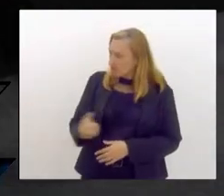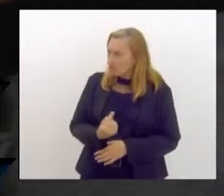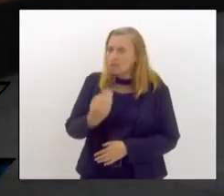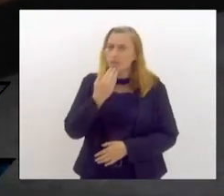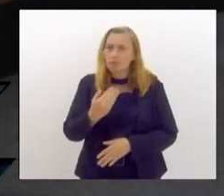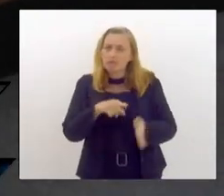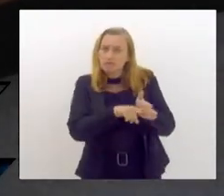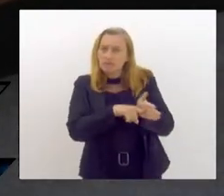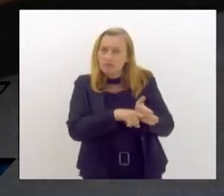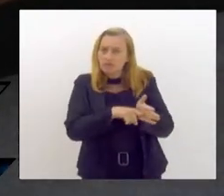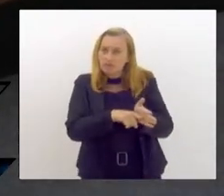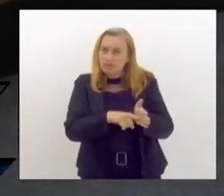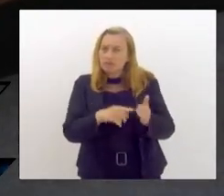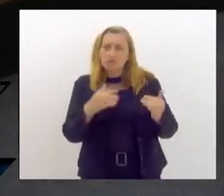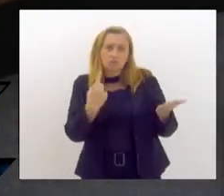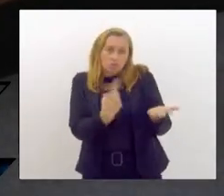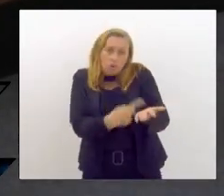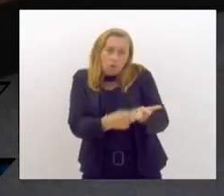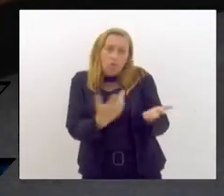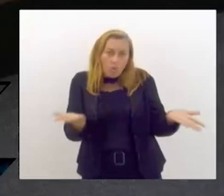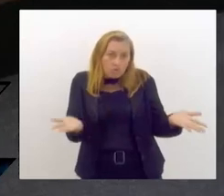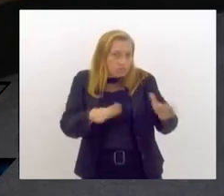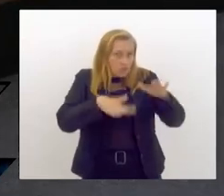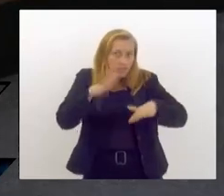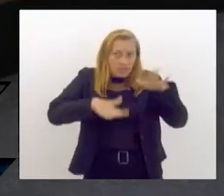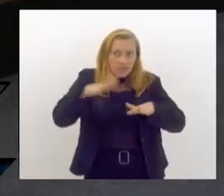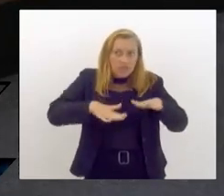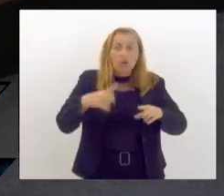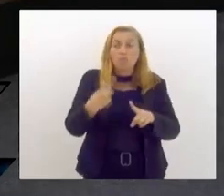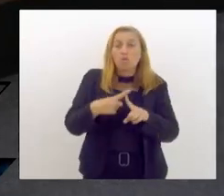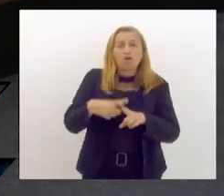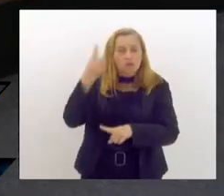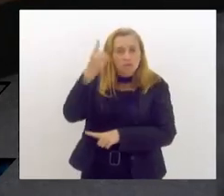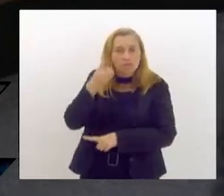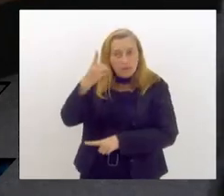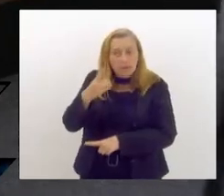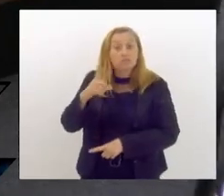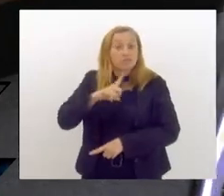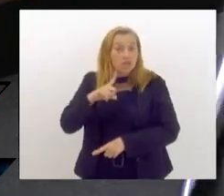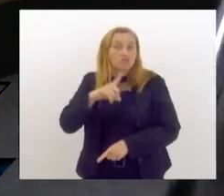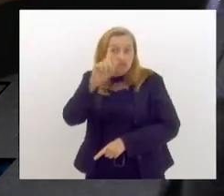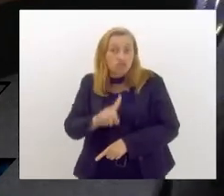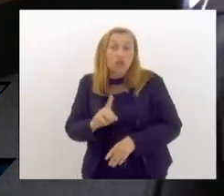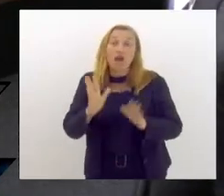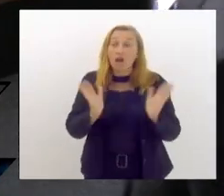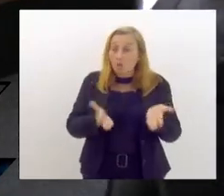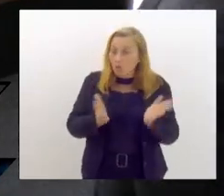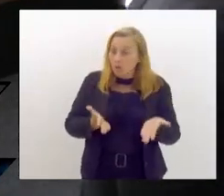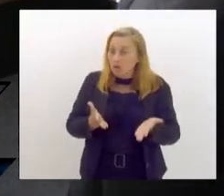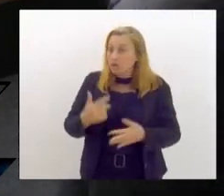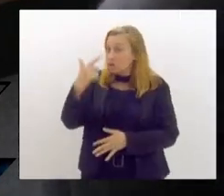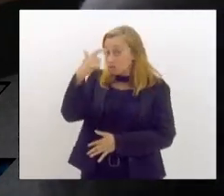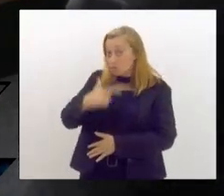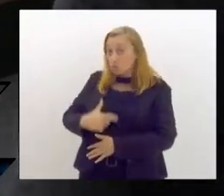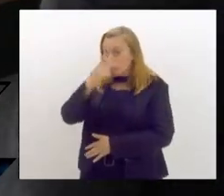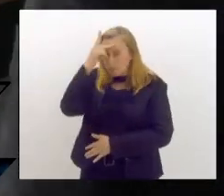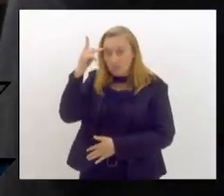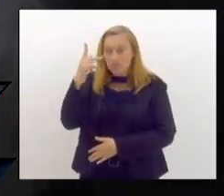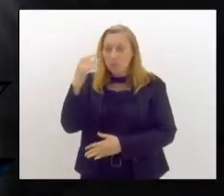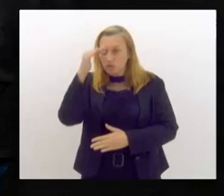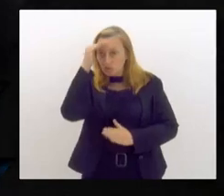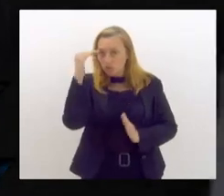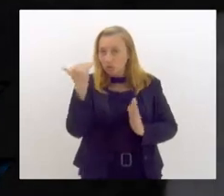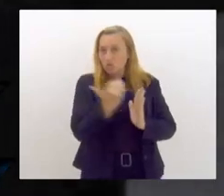verificação em detrimento do acordo. Porque o parlamentar tem esse direito. Enfim, Agora, eu sou uma pessoa que cumpro o